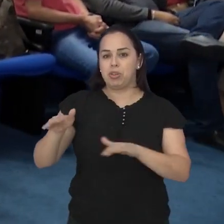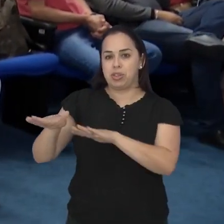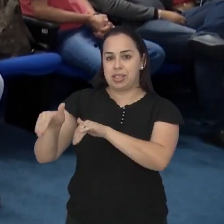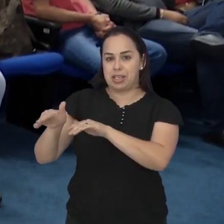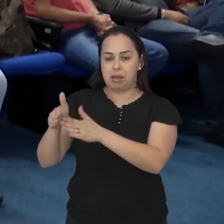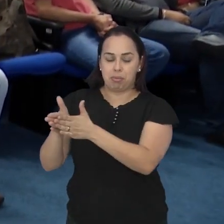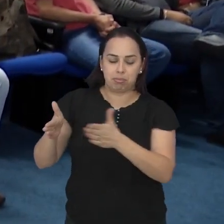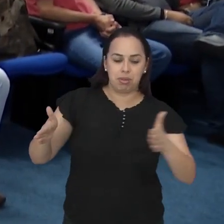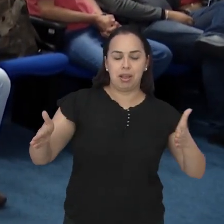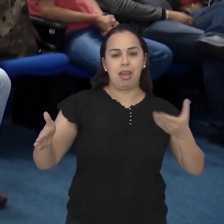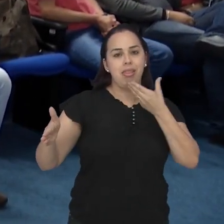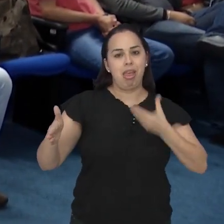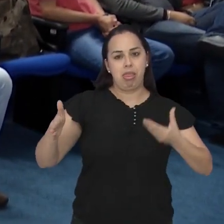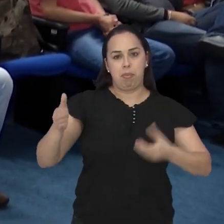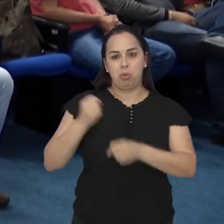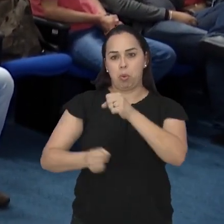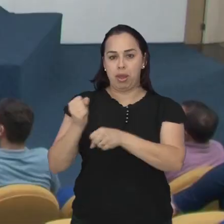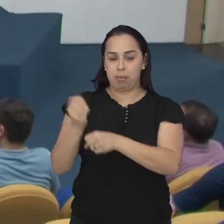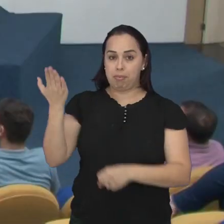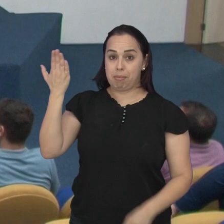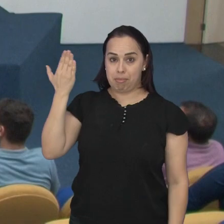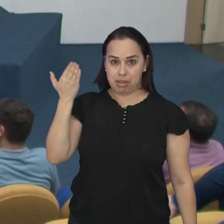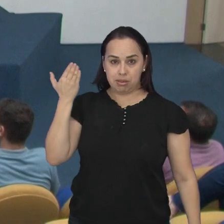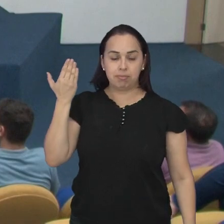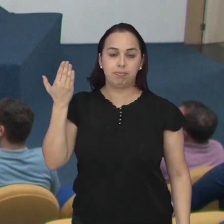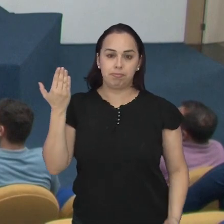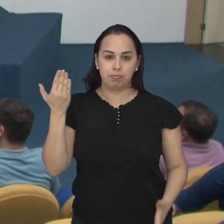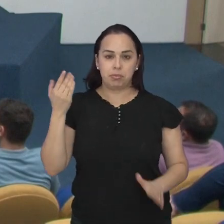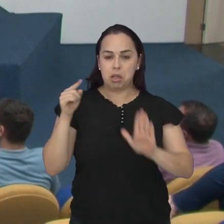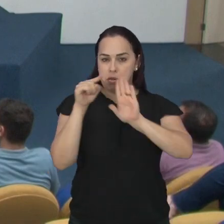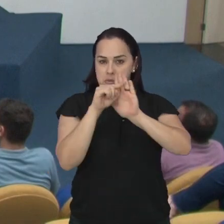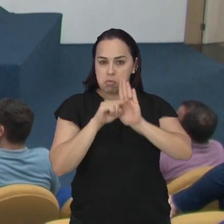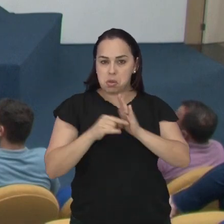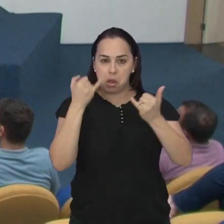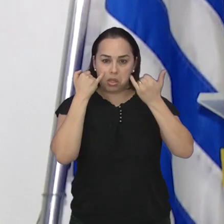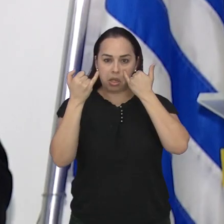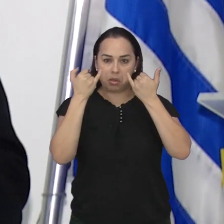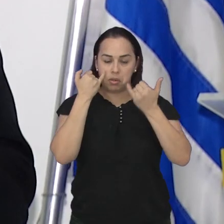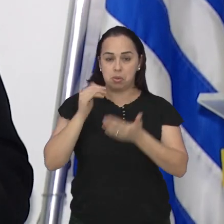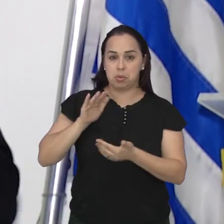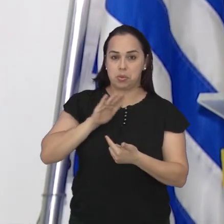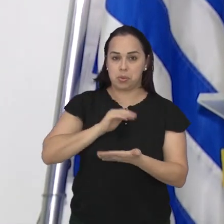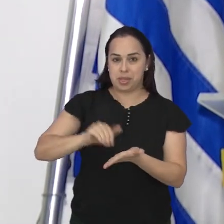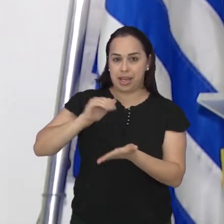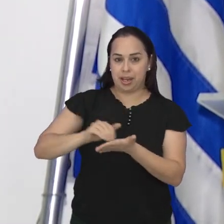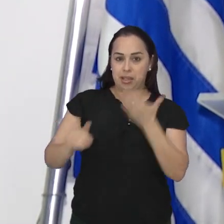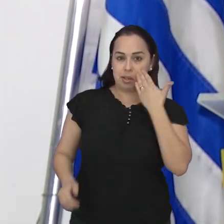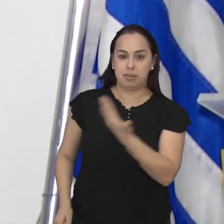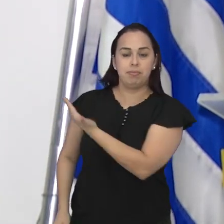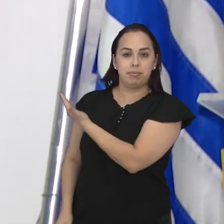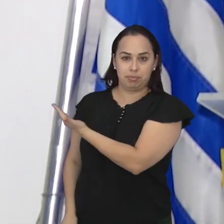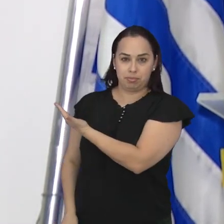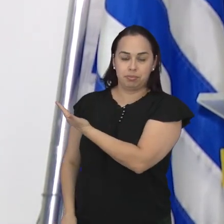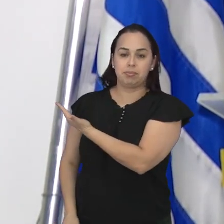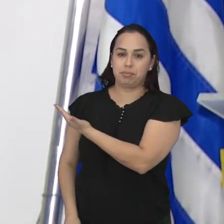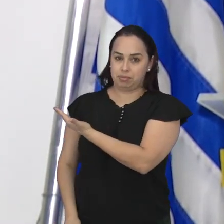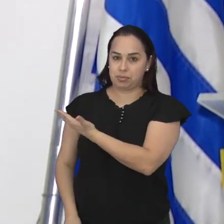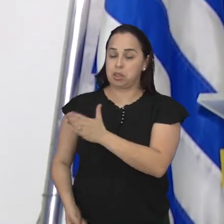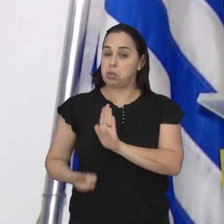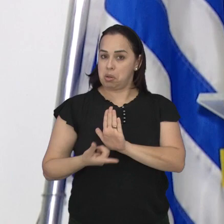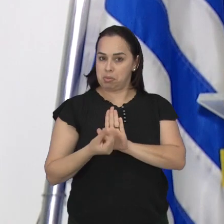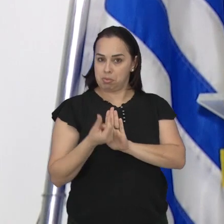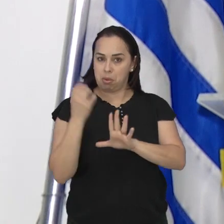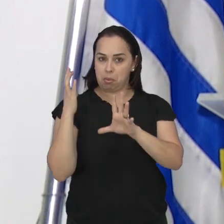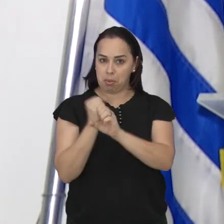quadrimestre de 2022. De acordo com os dados apresentados pelo Secretário de Gestão Administrativa e